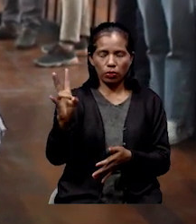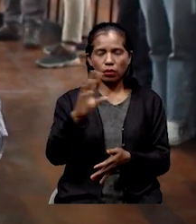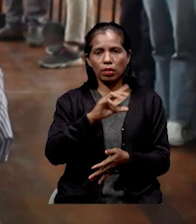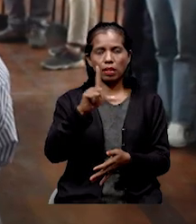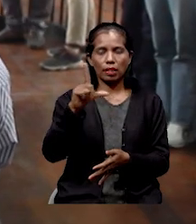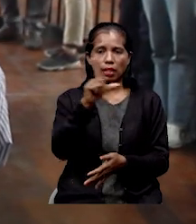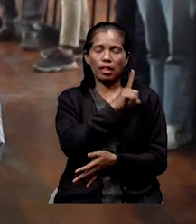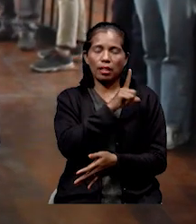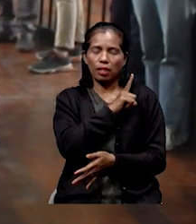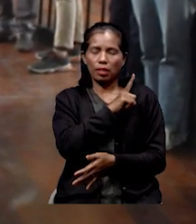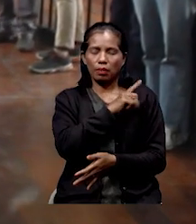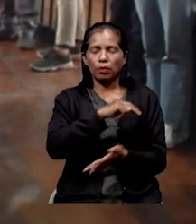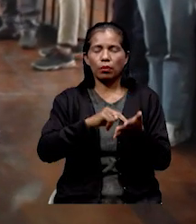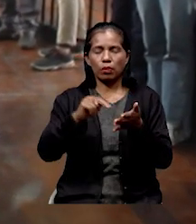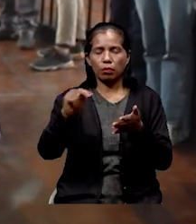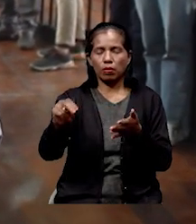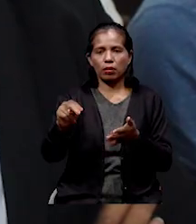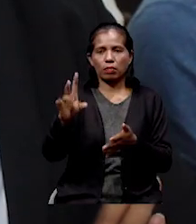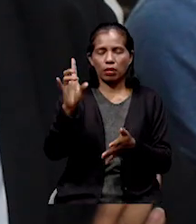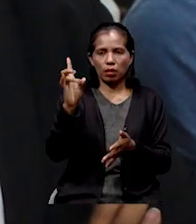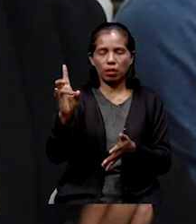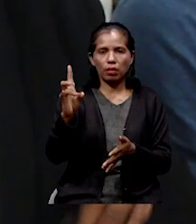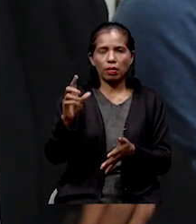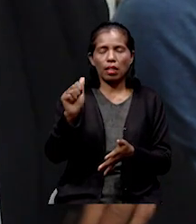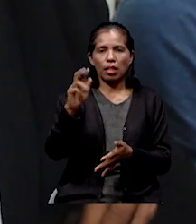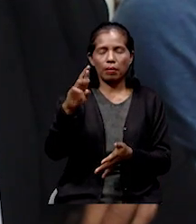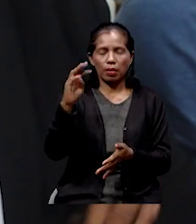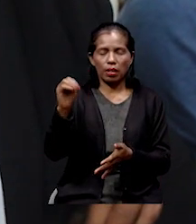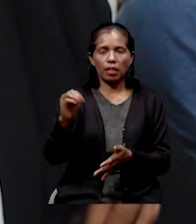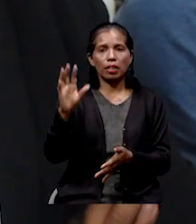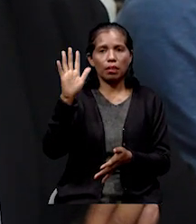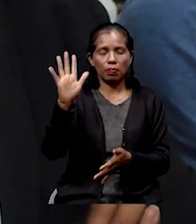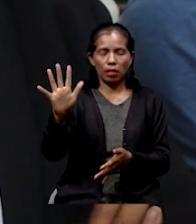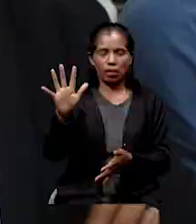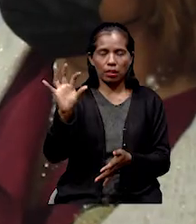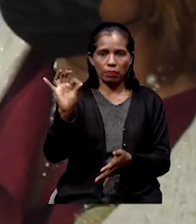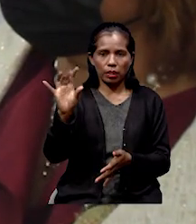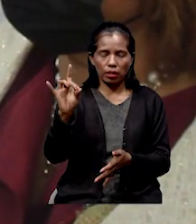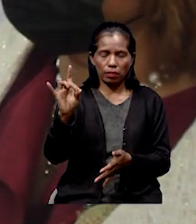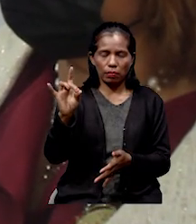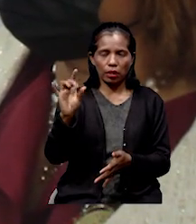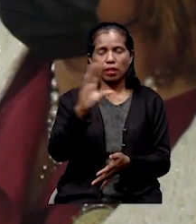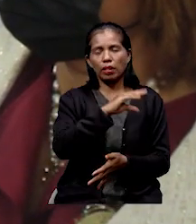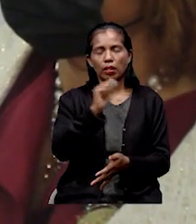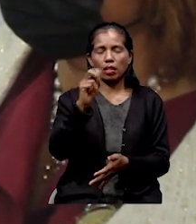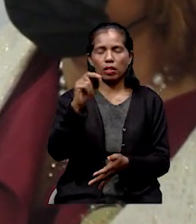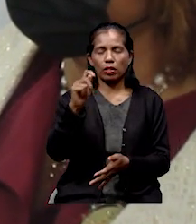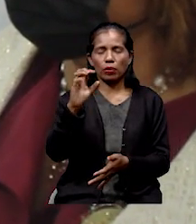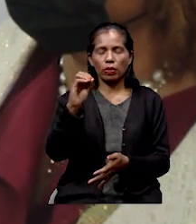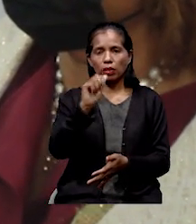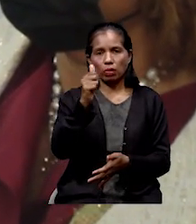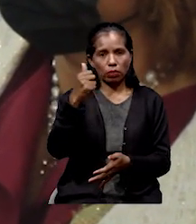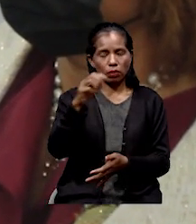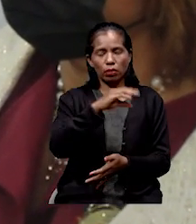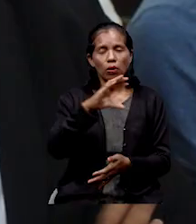Walu, Armanda Berta dos Santos, ho numero sorteo Sia, Antero Bendito da Silva, ho numero sorteo Sanulu, Constancio Pinto, ho numero